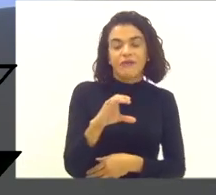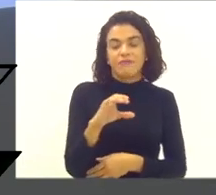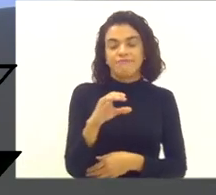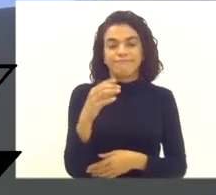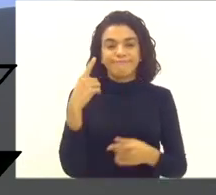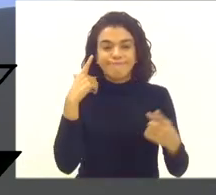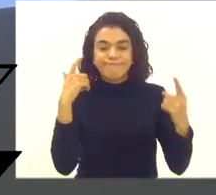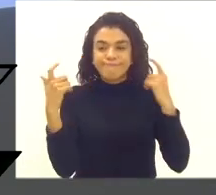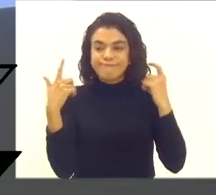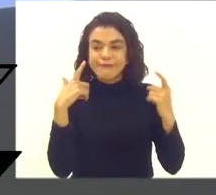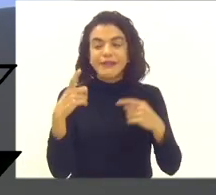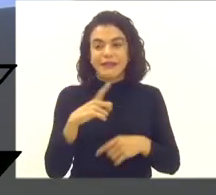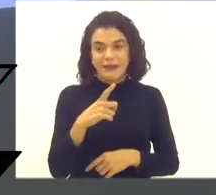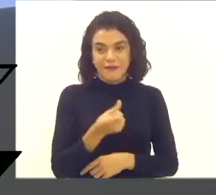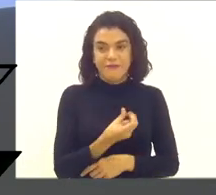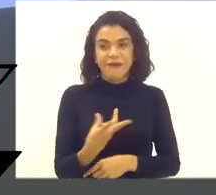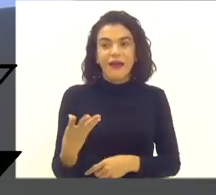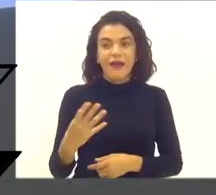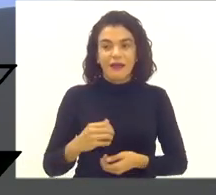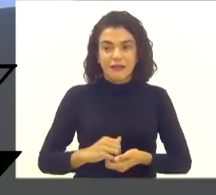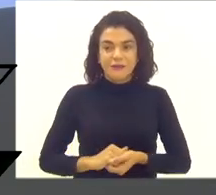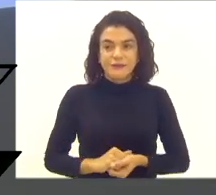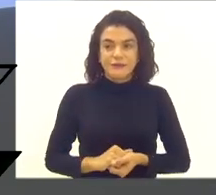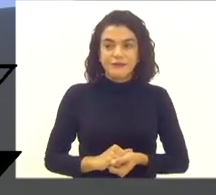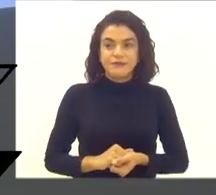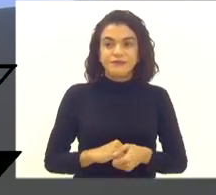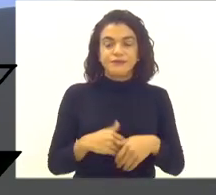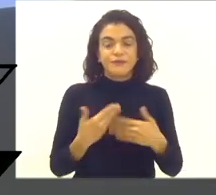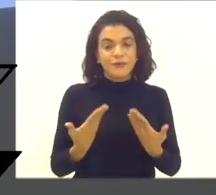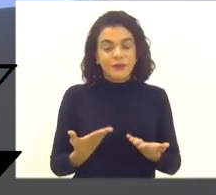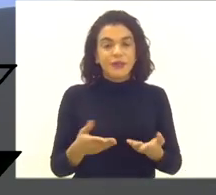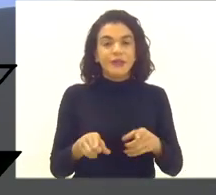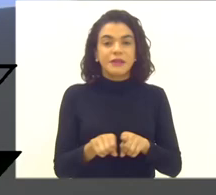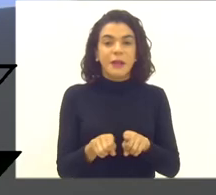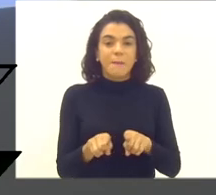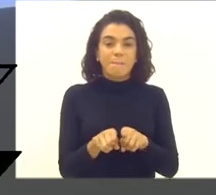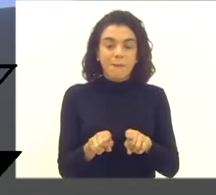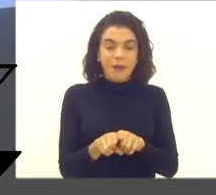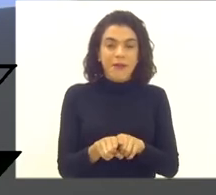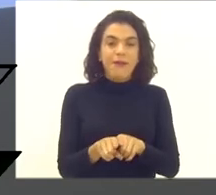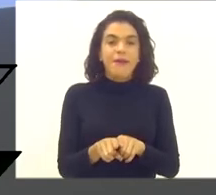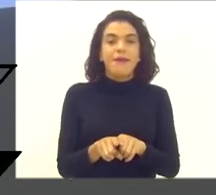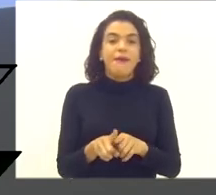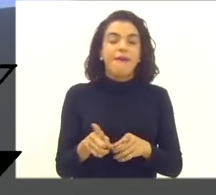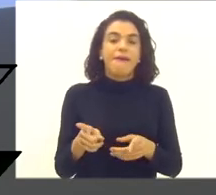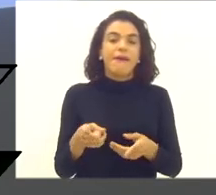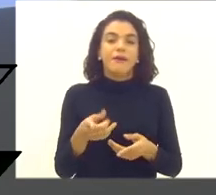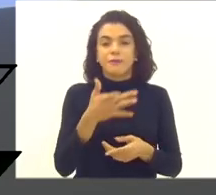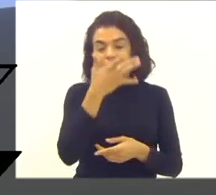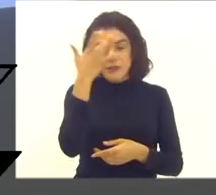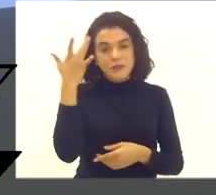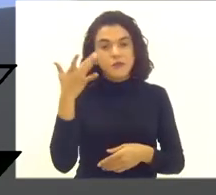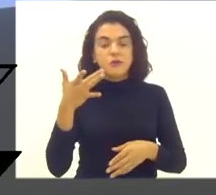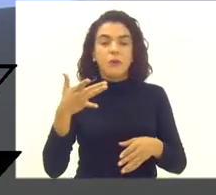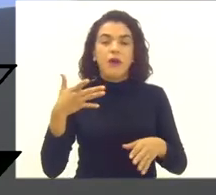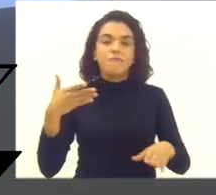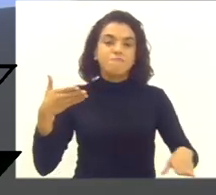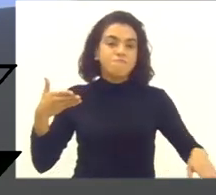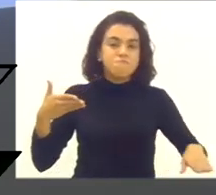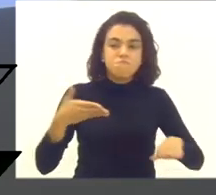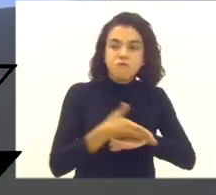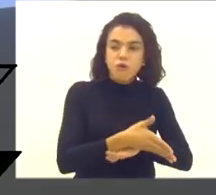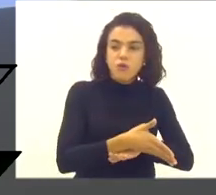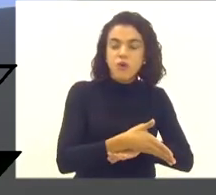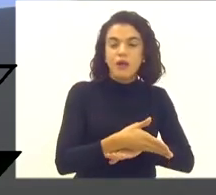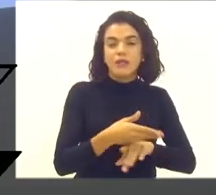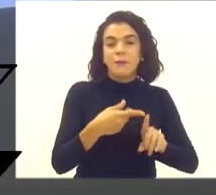no meio isso teve muito né e o acesso não autorizado né a conta dispositivos pessoais até